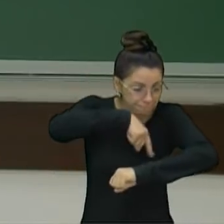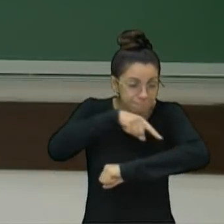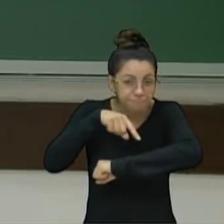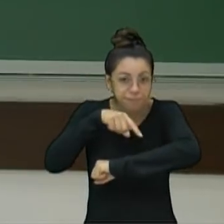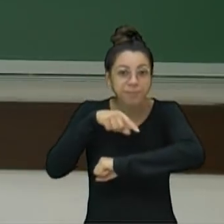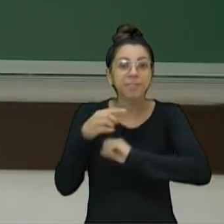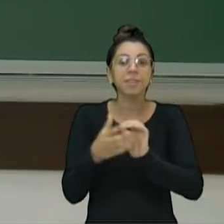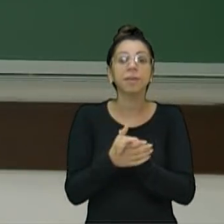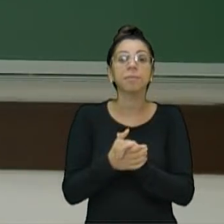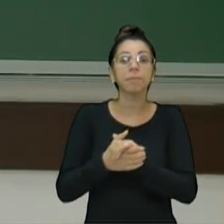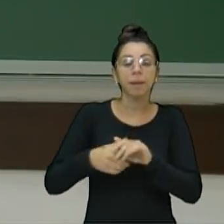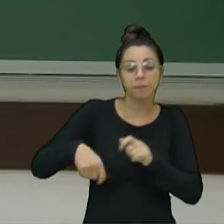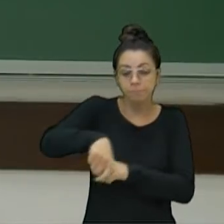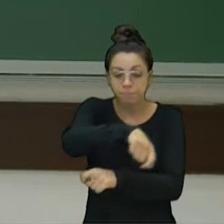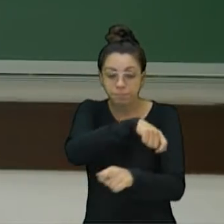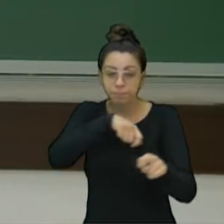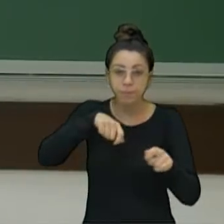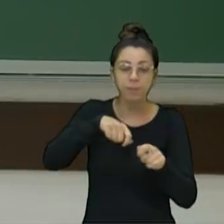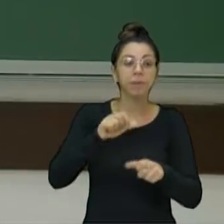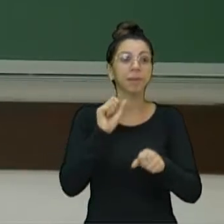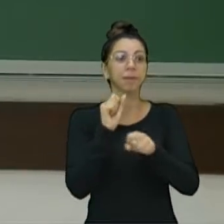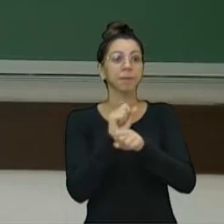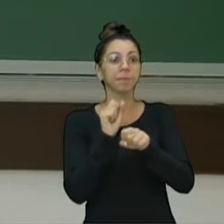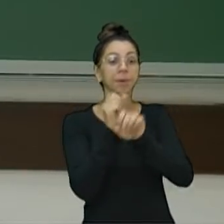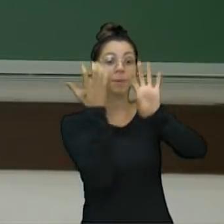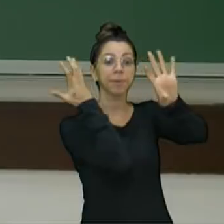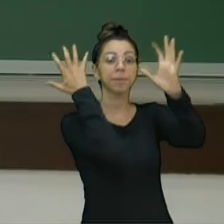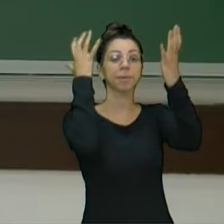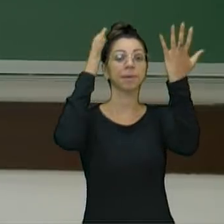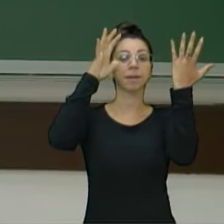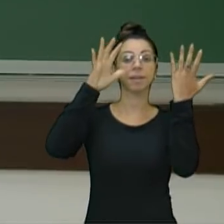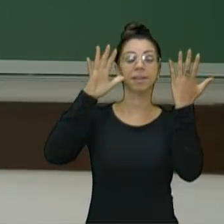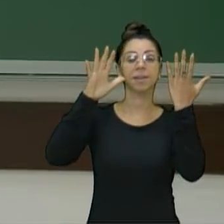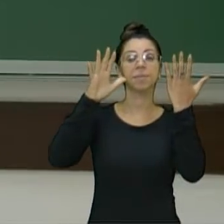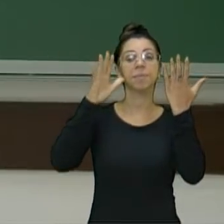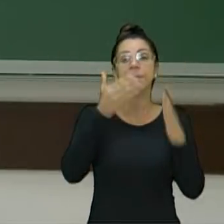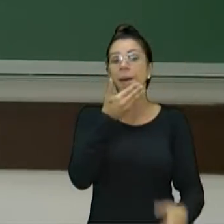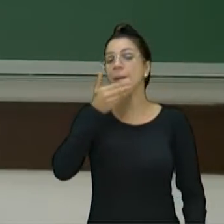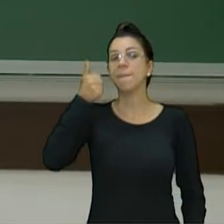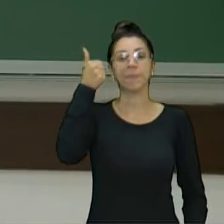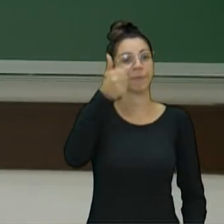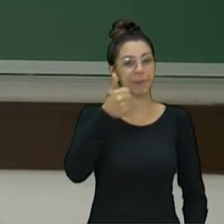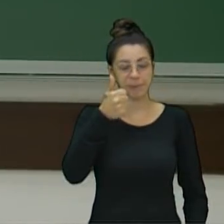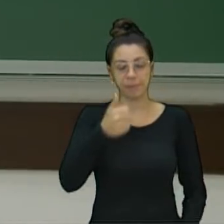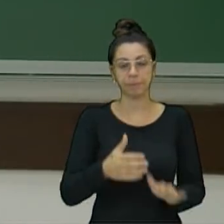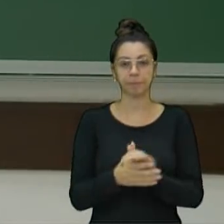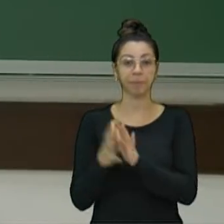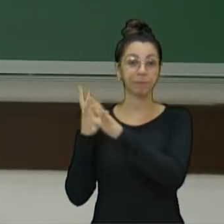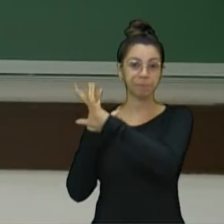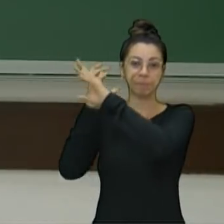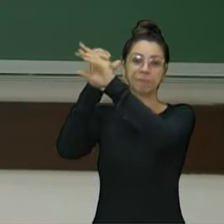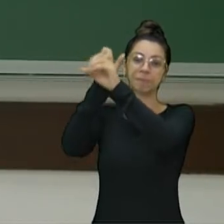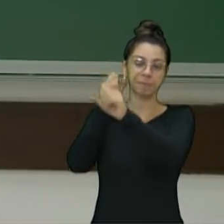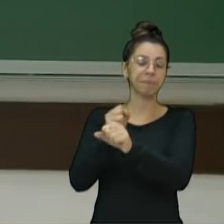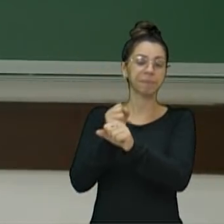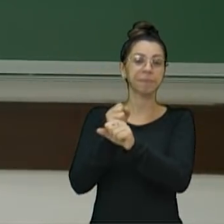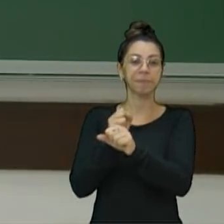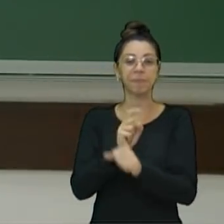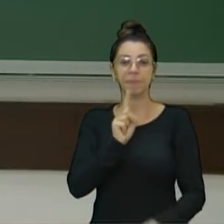desenrolar os gatos, esperando que o tempo melhorasse. Então, é uma recordação de infância